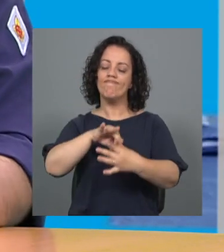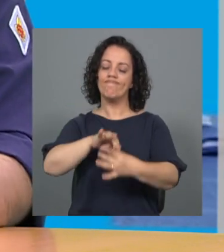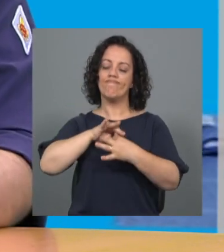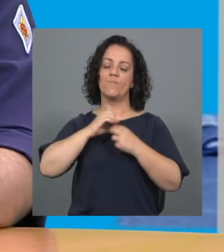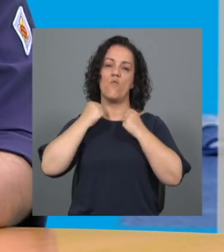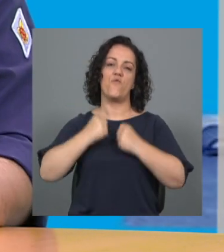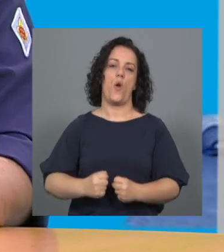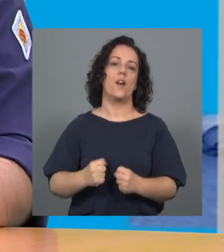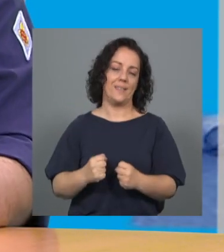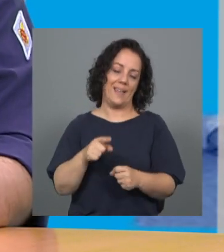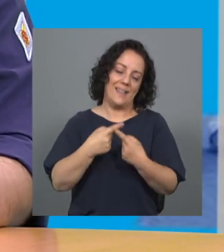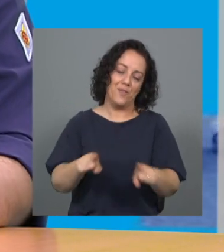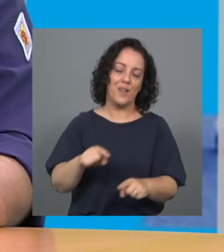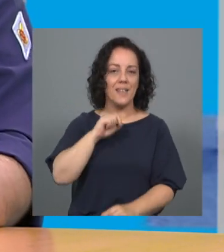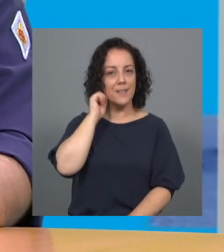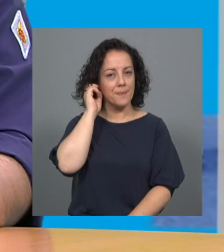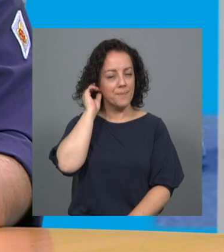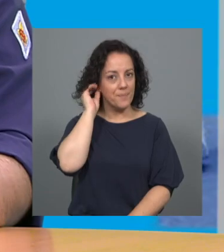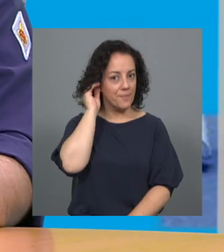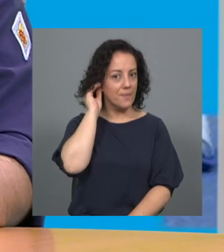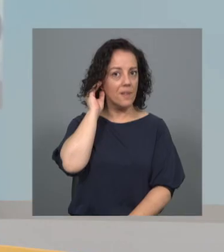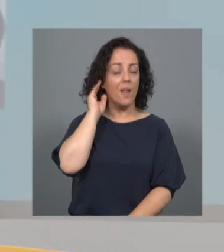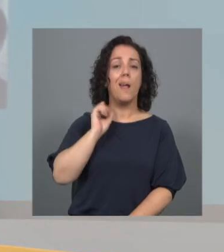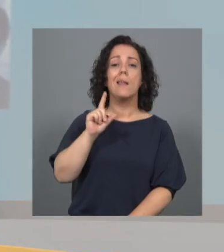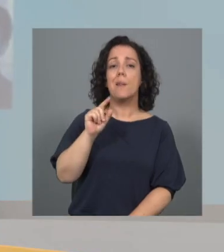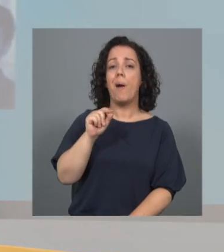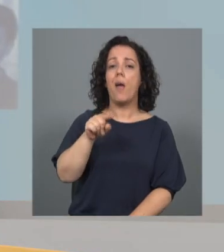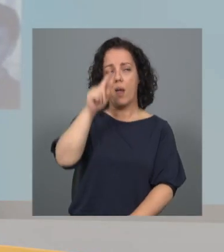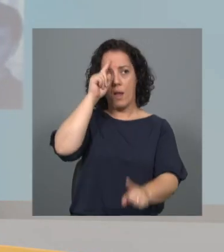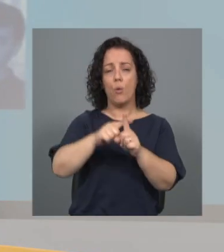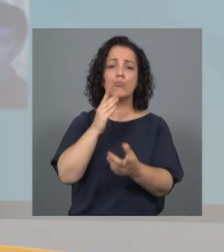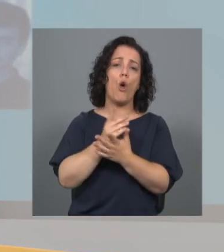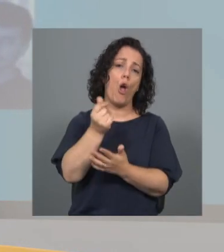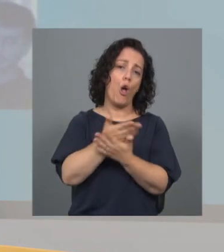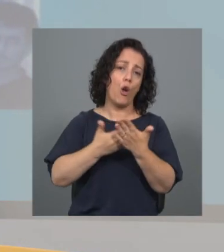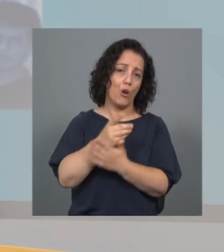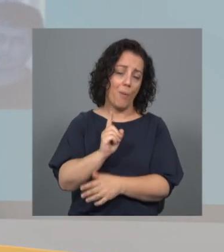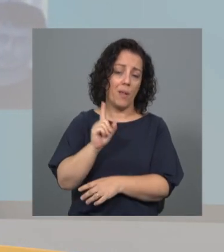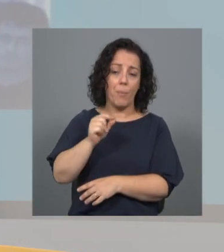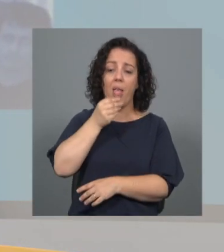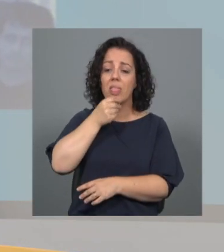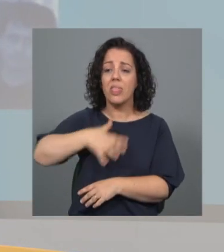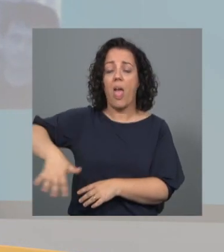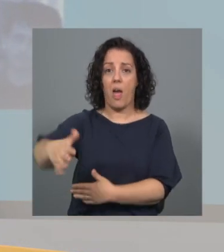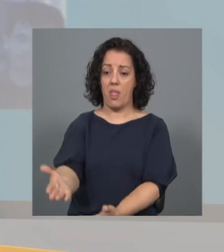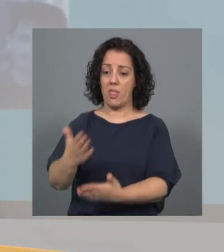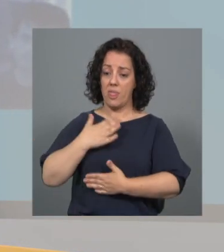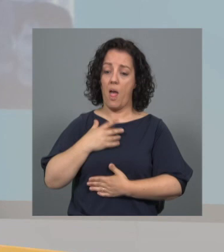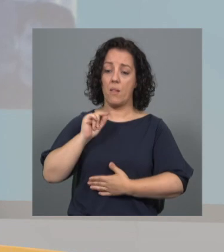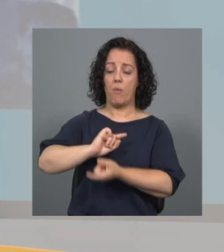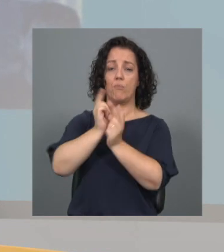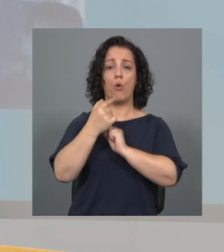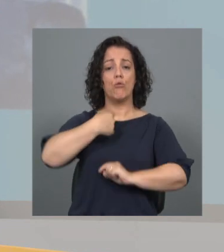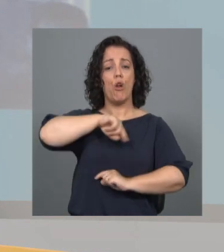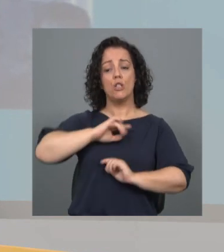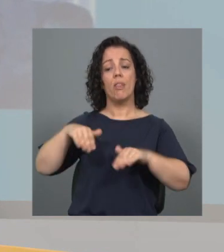fazer. E isso é diferente. E o indicador não é, por certo, só o económico, não é só aquilo que a terra pode dar, há também aquilo que nós podemos dar à Exatamente. terra. De